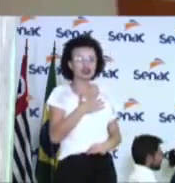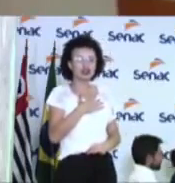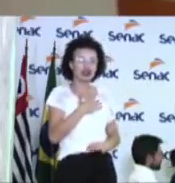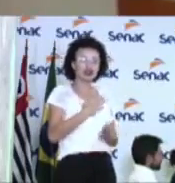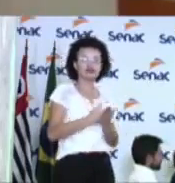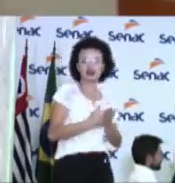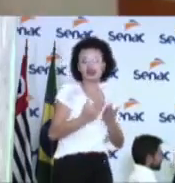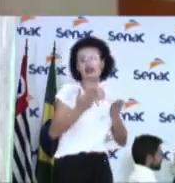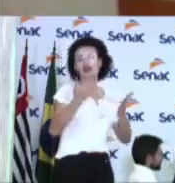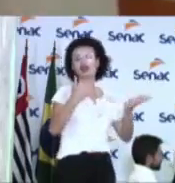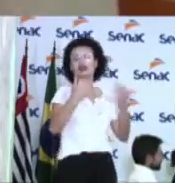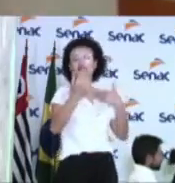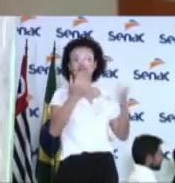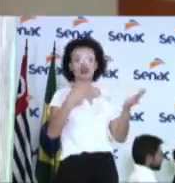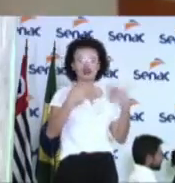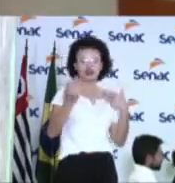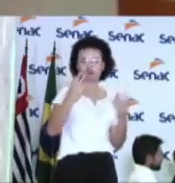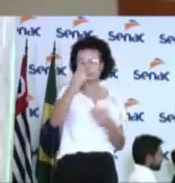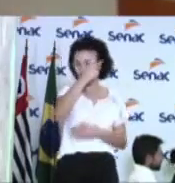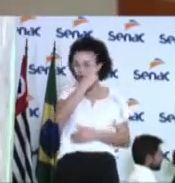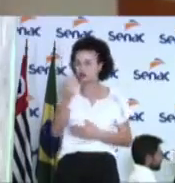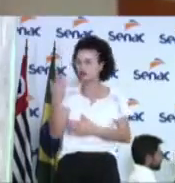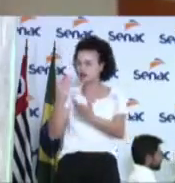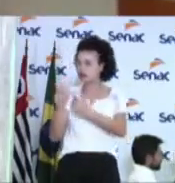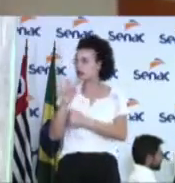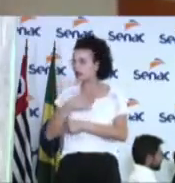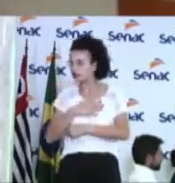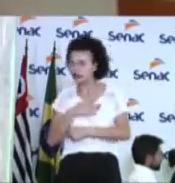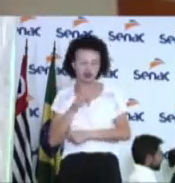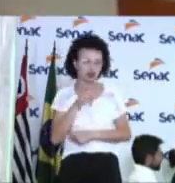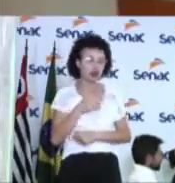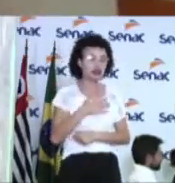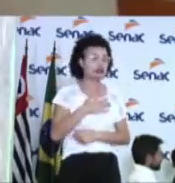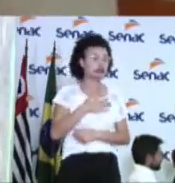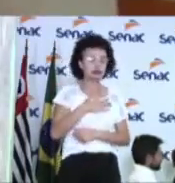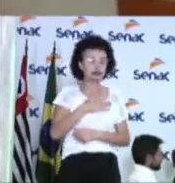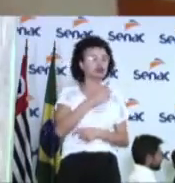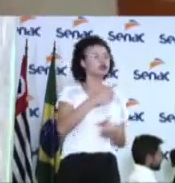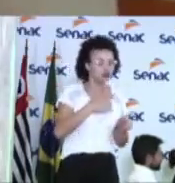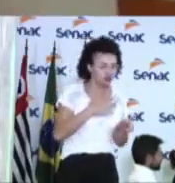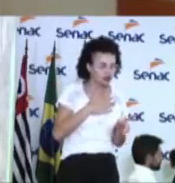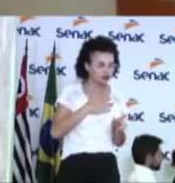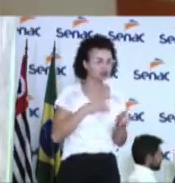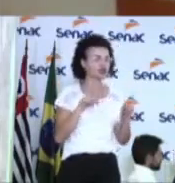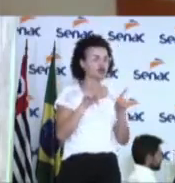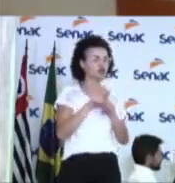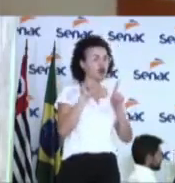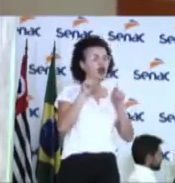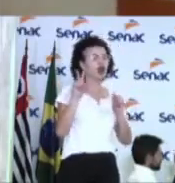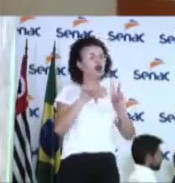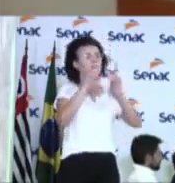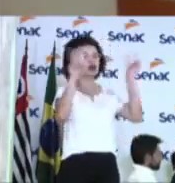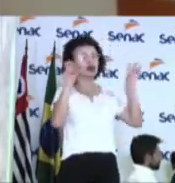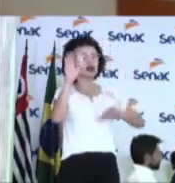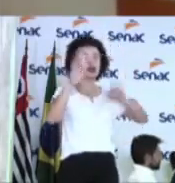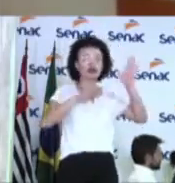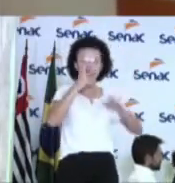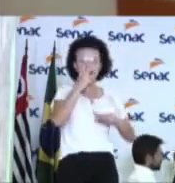conversa de pessoas que não estão gostando, de pessoas que estão gostando, a polêmica que o assunto